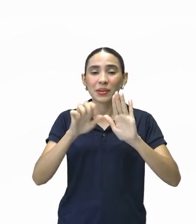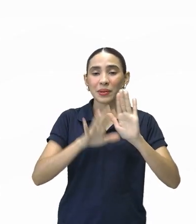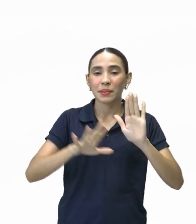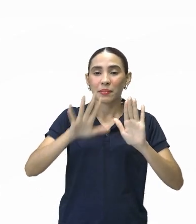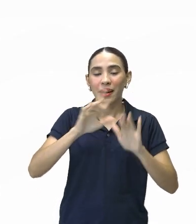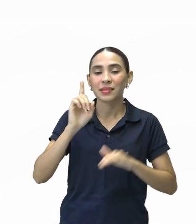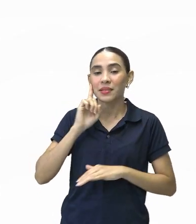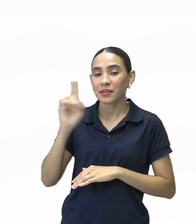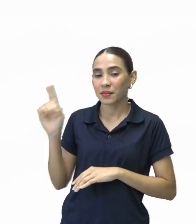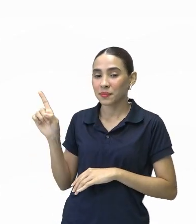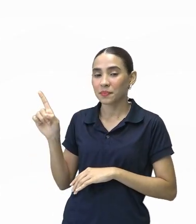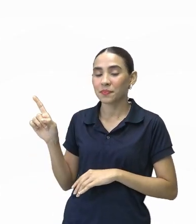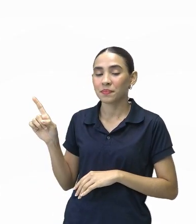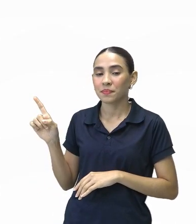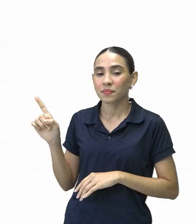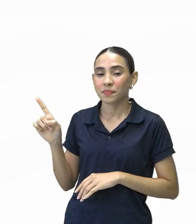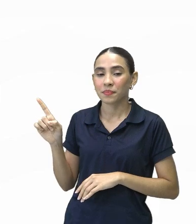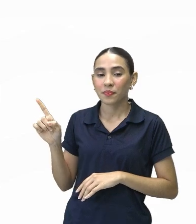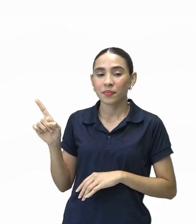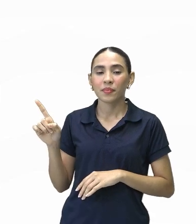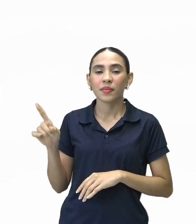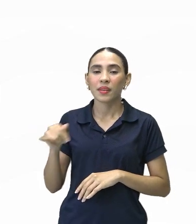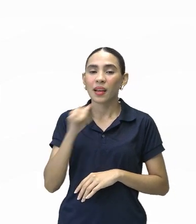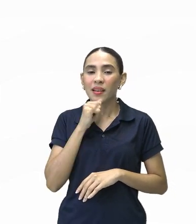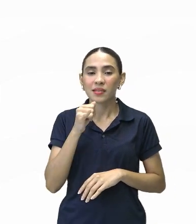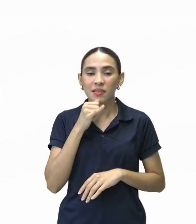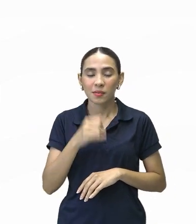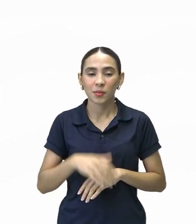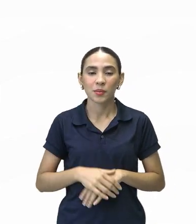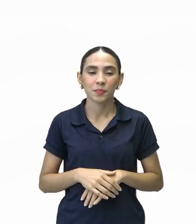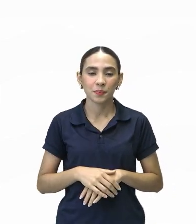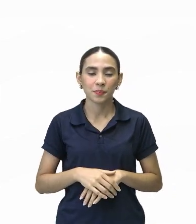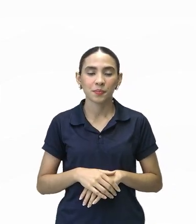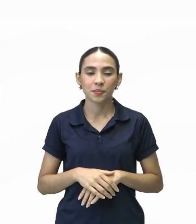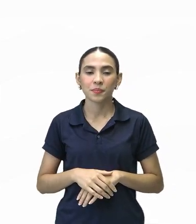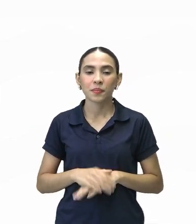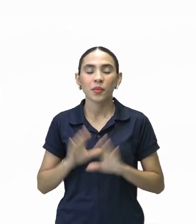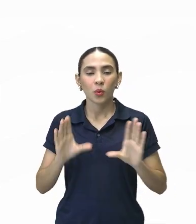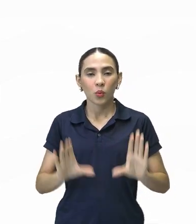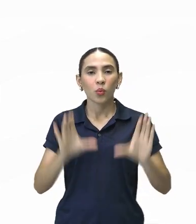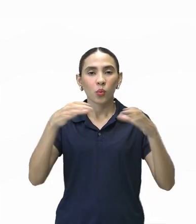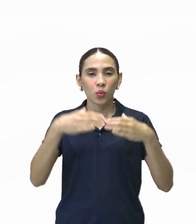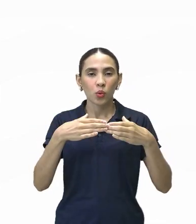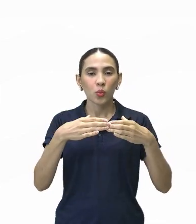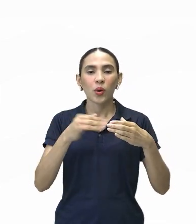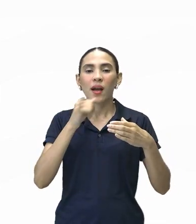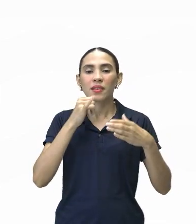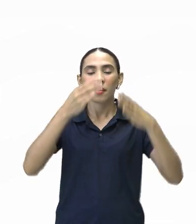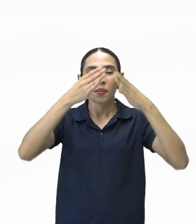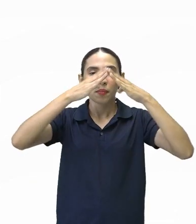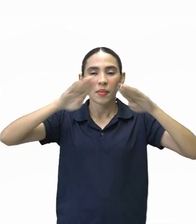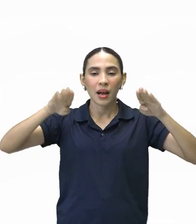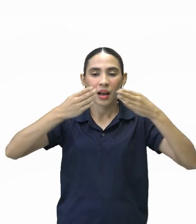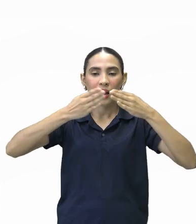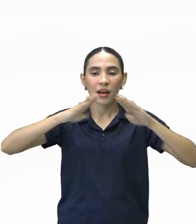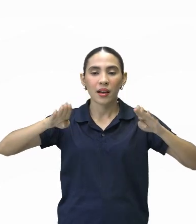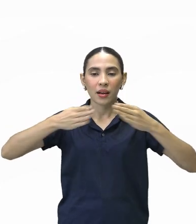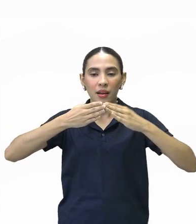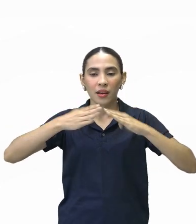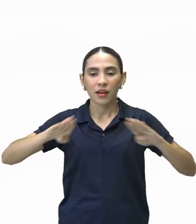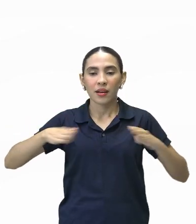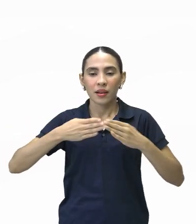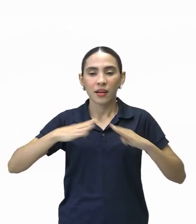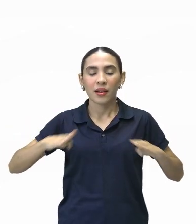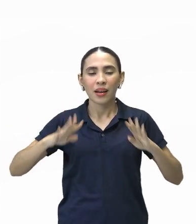imagem, né, onde, num determinado momento, uma espécie de pinheiros, elas